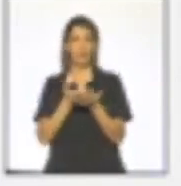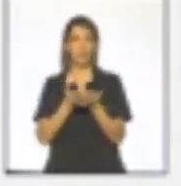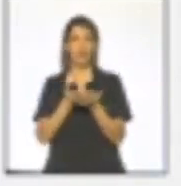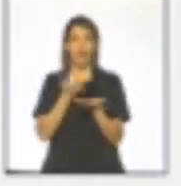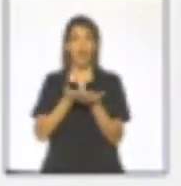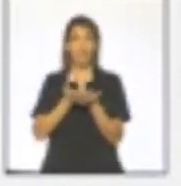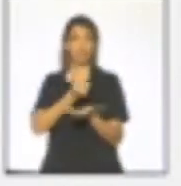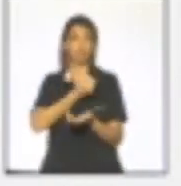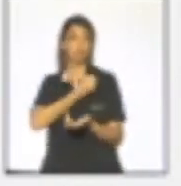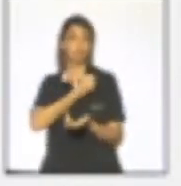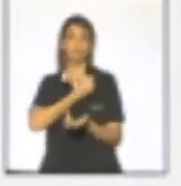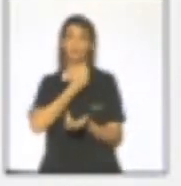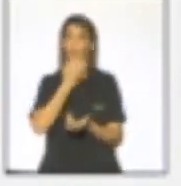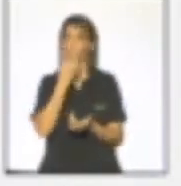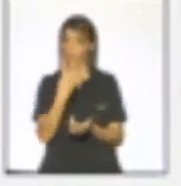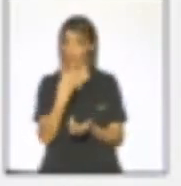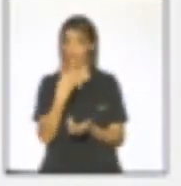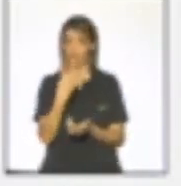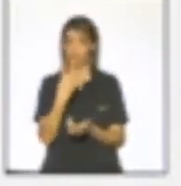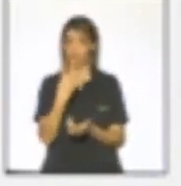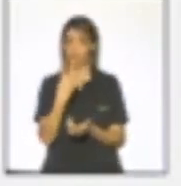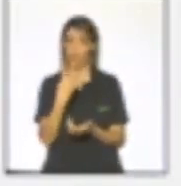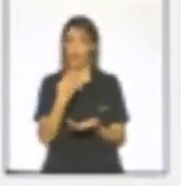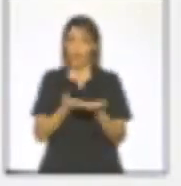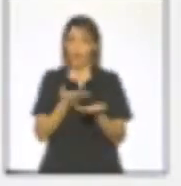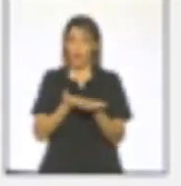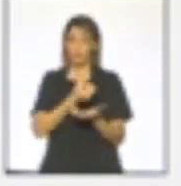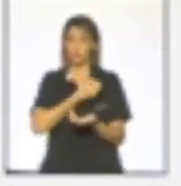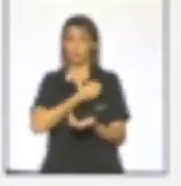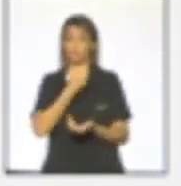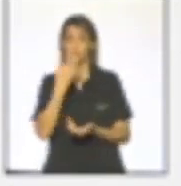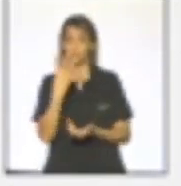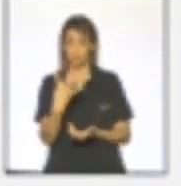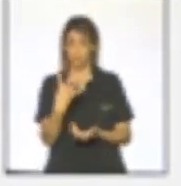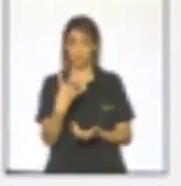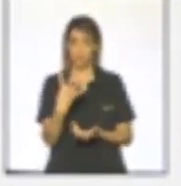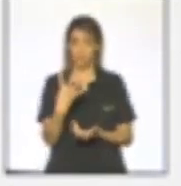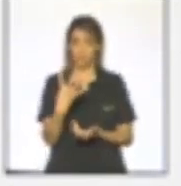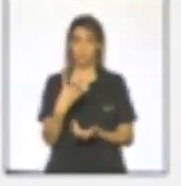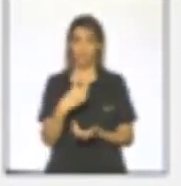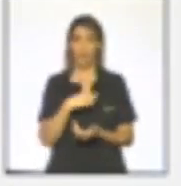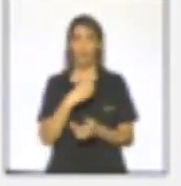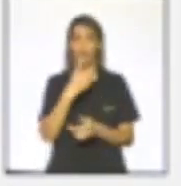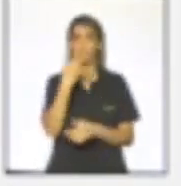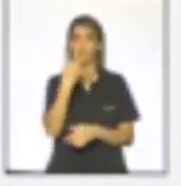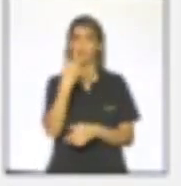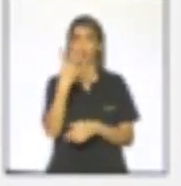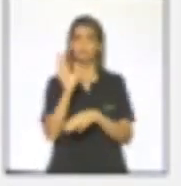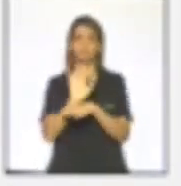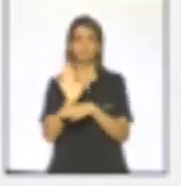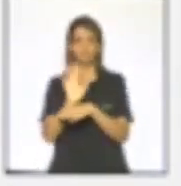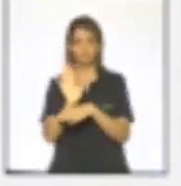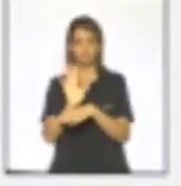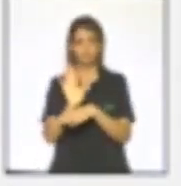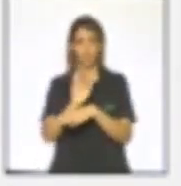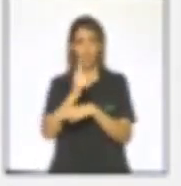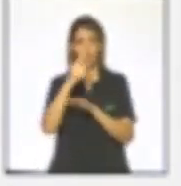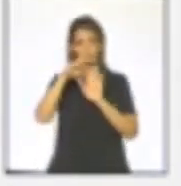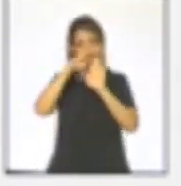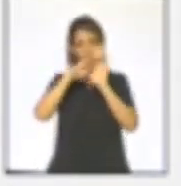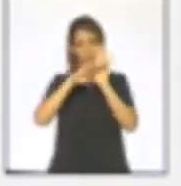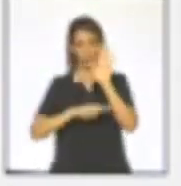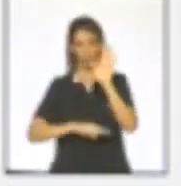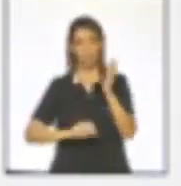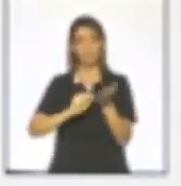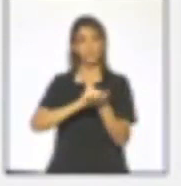de número 4. Nessa aula de número 4 serão 4 vídeos e uma lista de